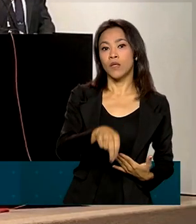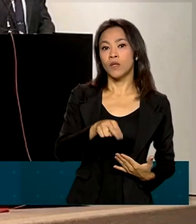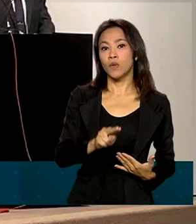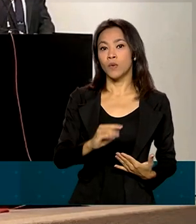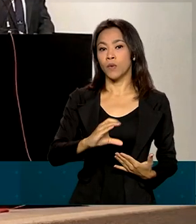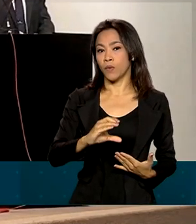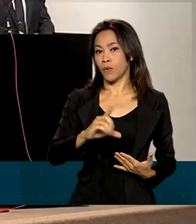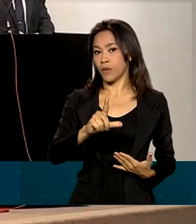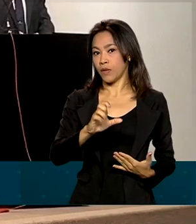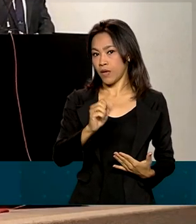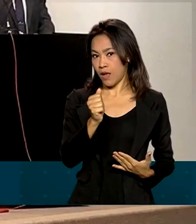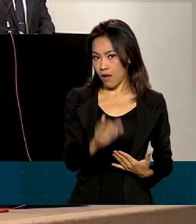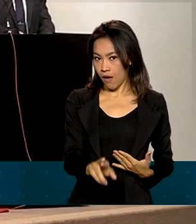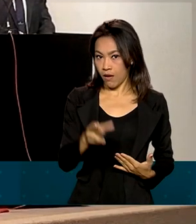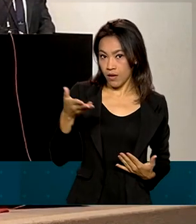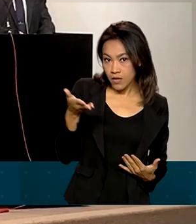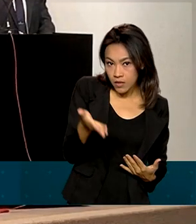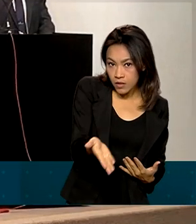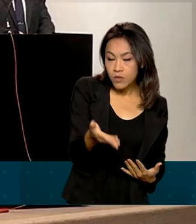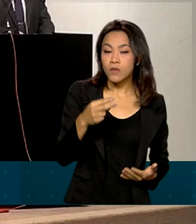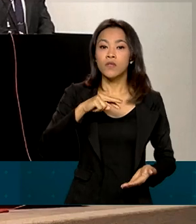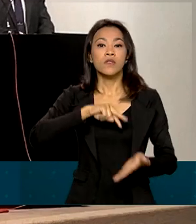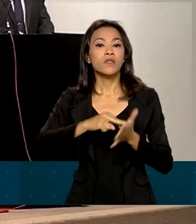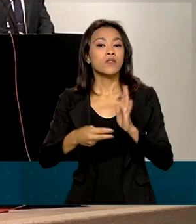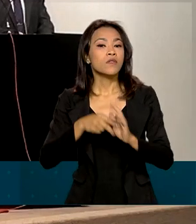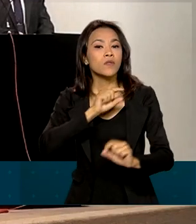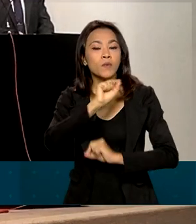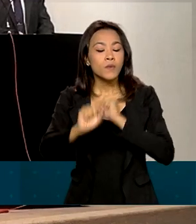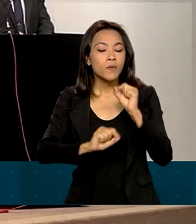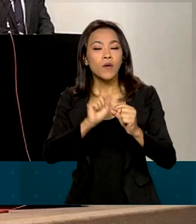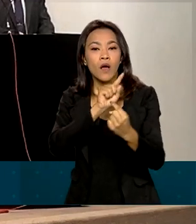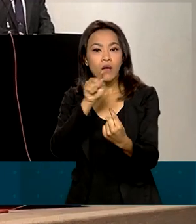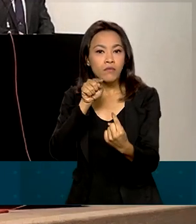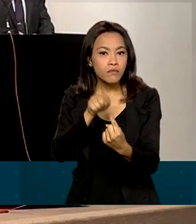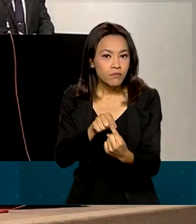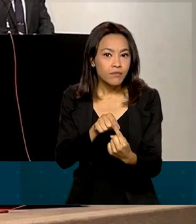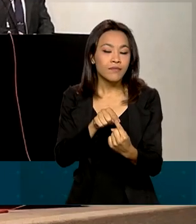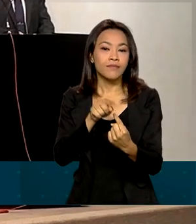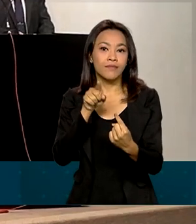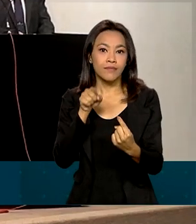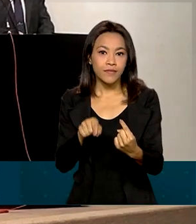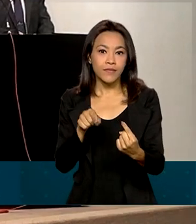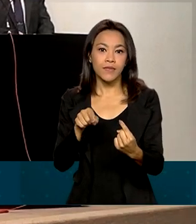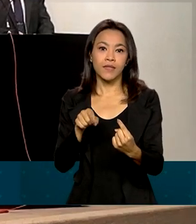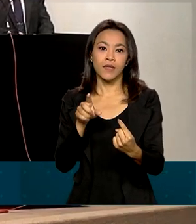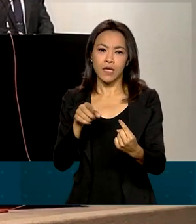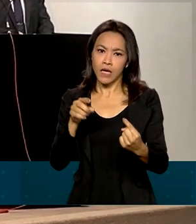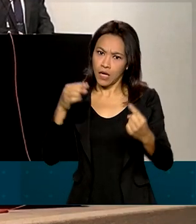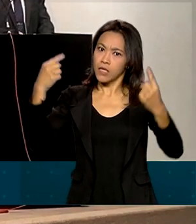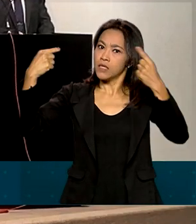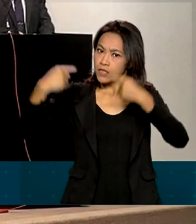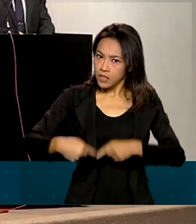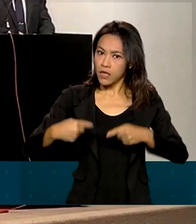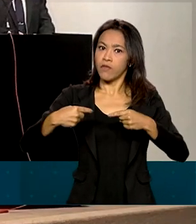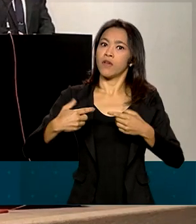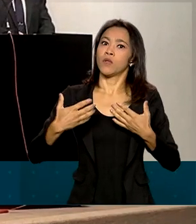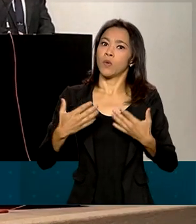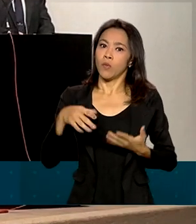3. Isso sinaliza nossa intenção de trilharmos um caminho desafiador para a viabilizada. entre exportadores petróleo